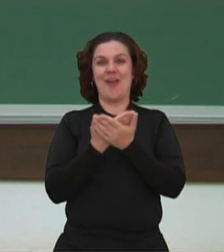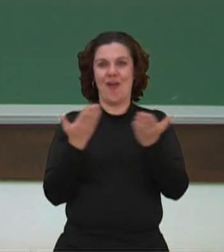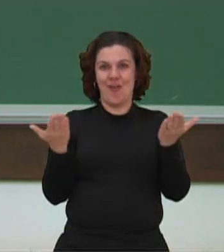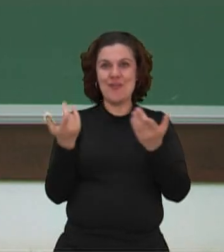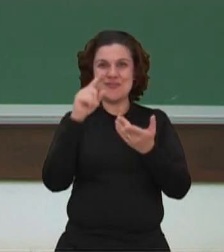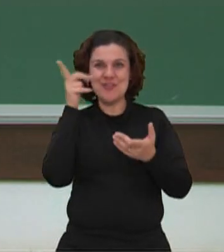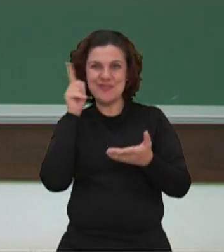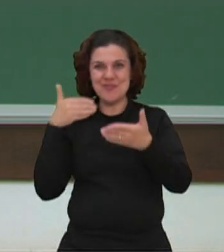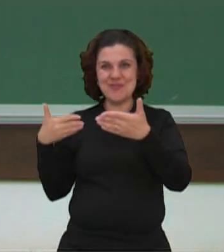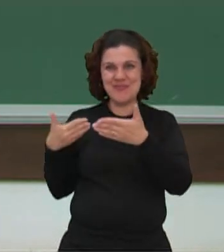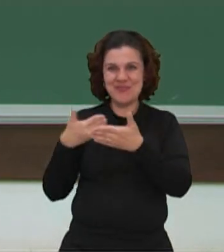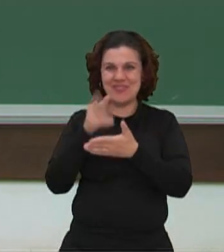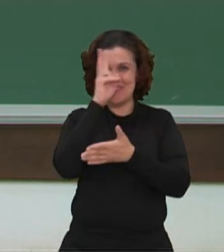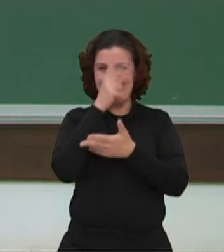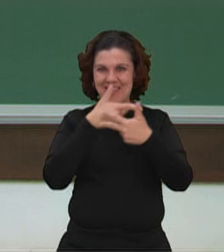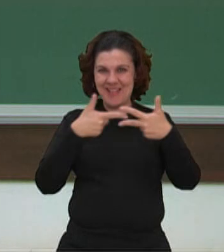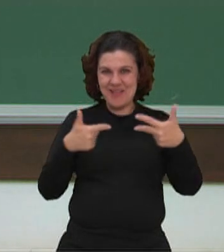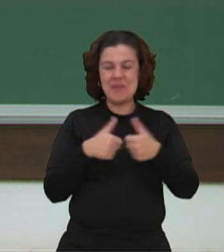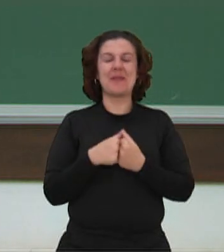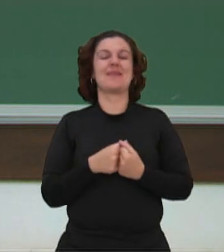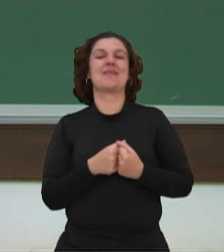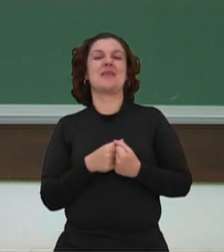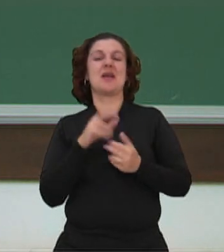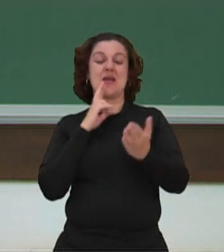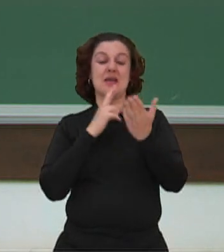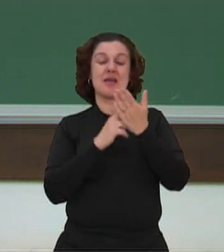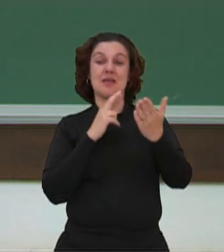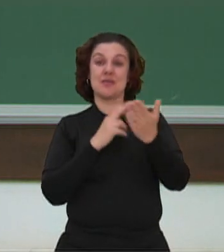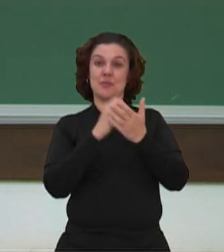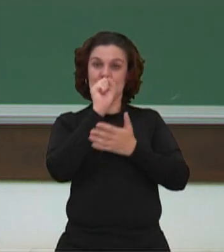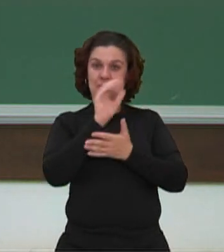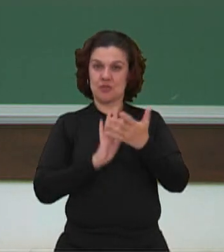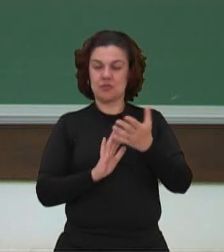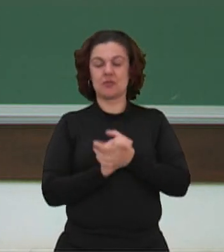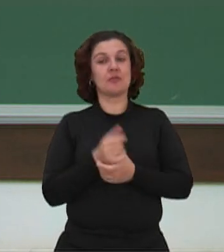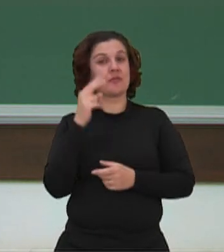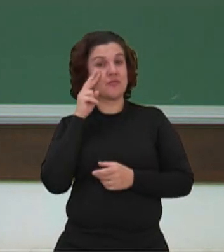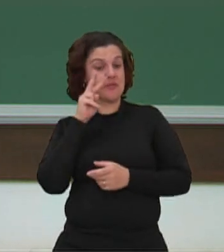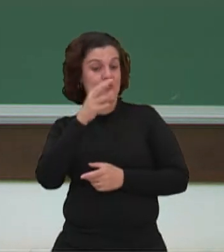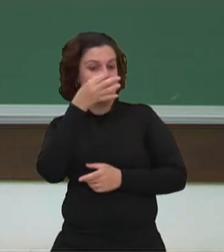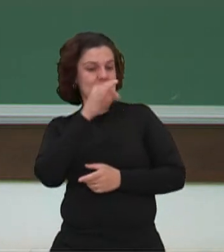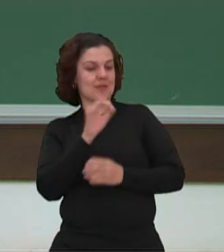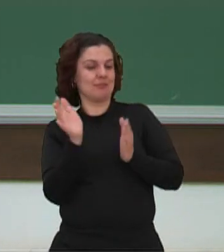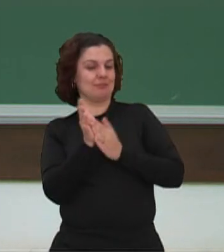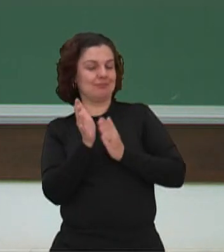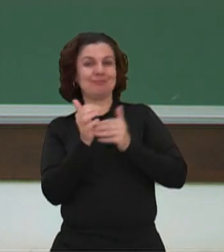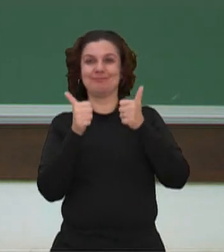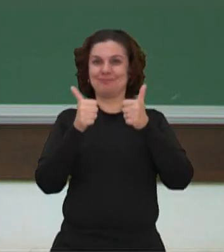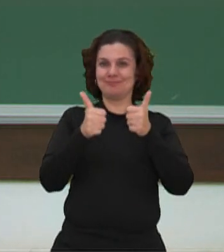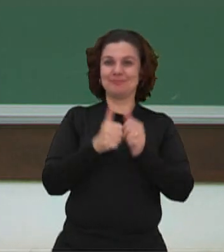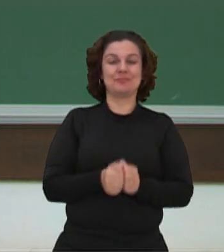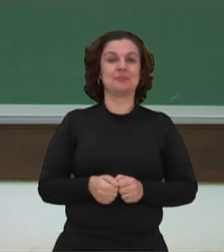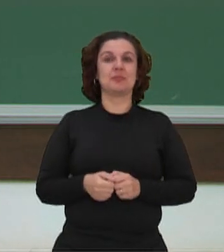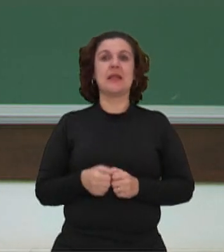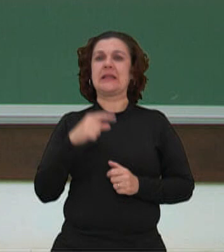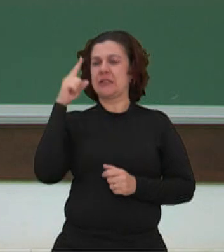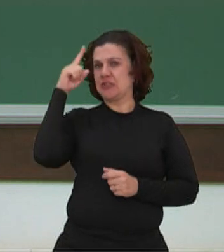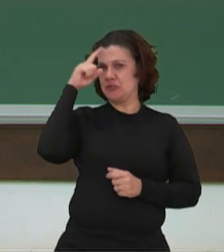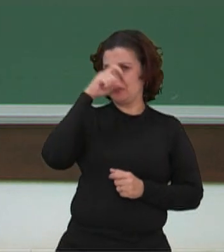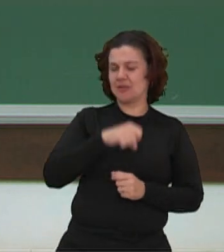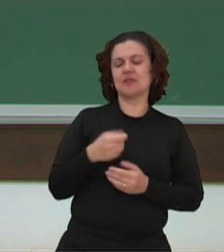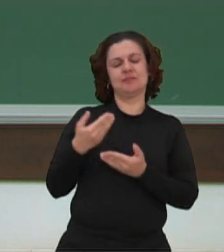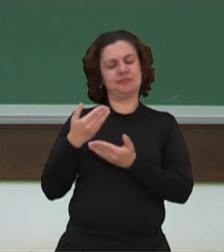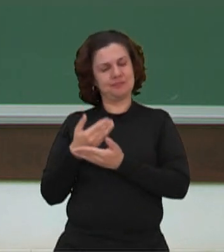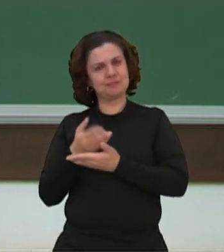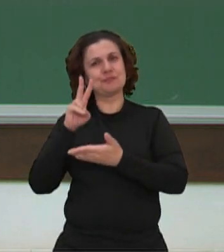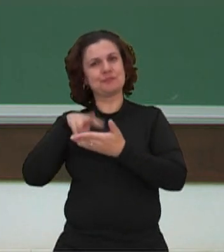conseguiu revisar, conseguiu lembrar disso, respondeu os exercícios. Você viu que acertou? Está indo no caminho legal. Teve dificuldade? Dá